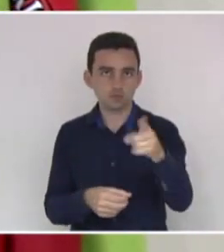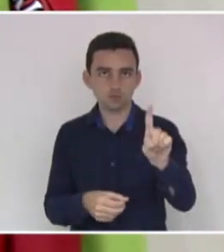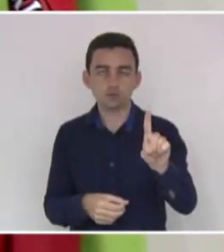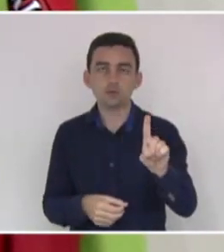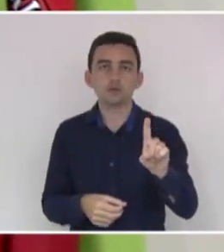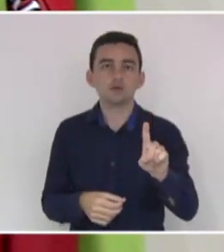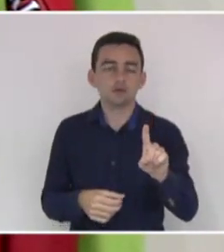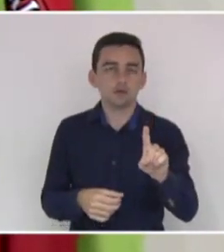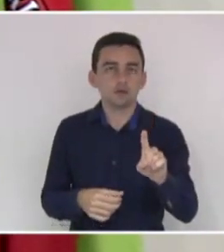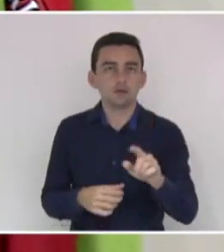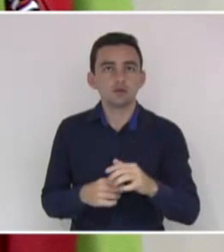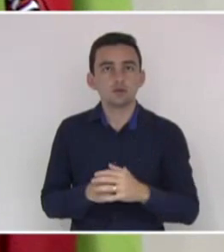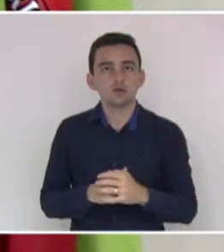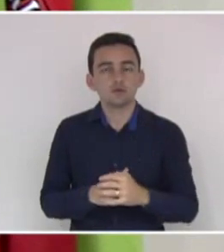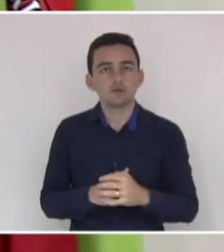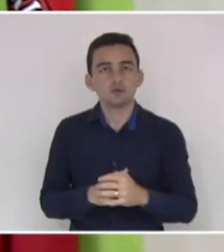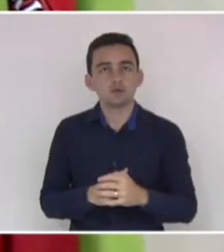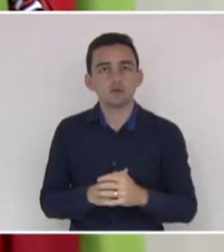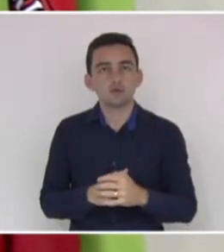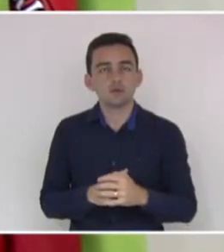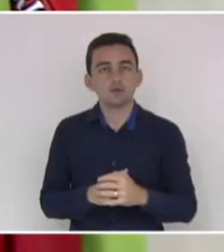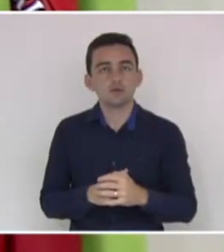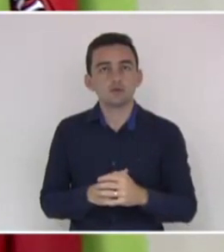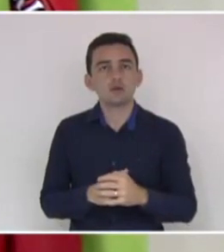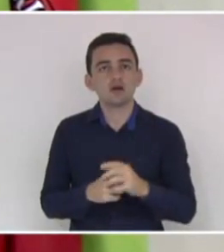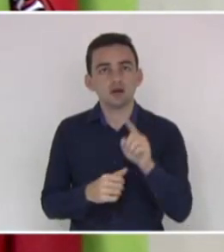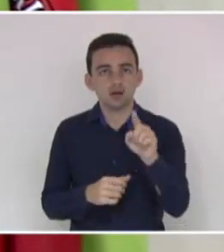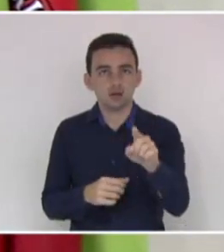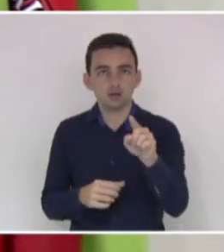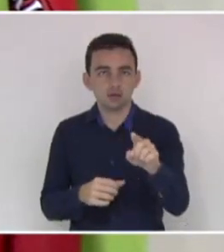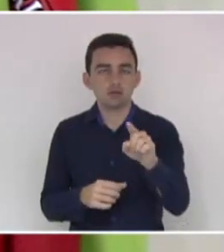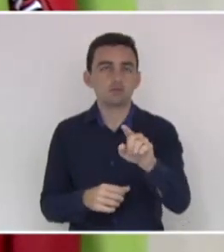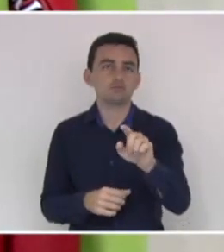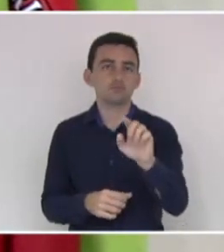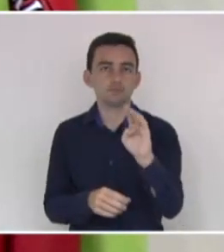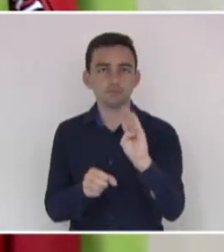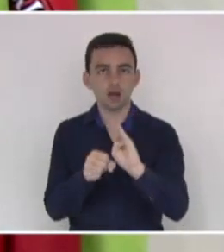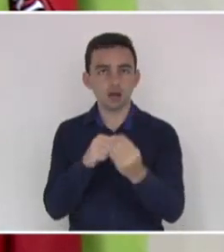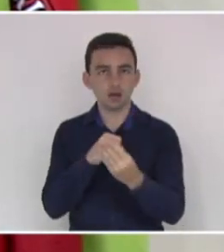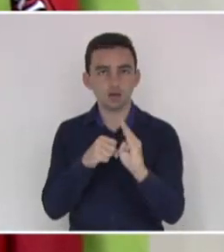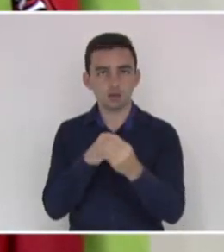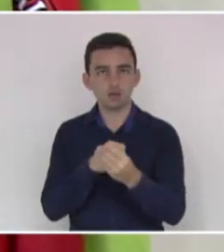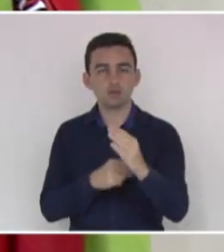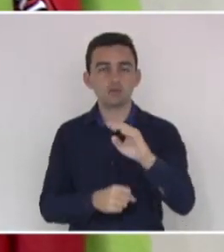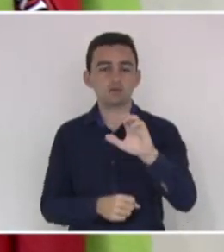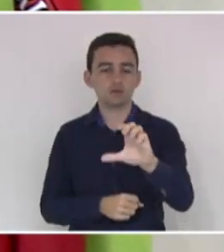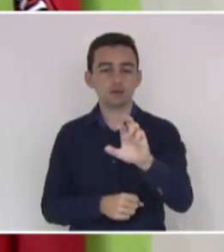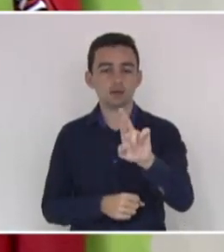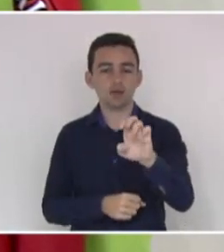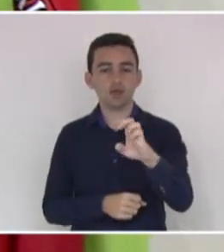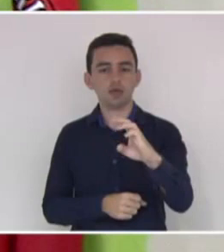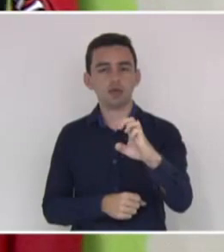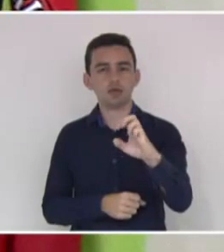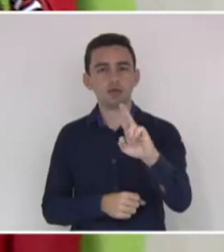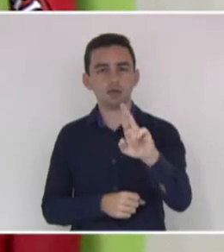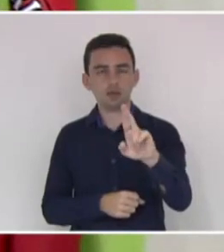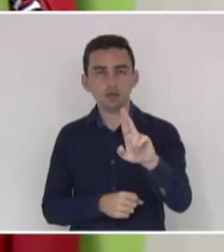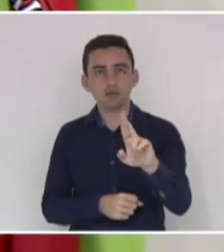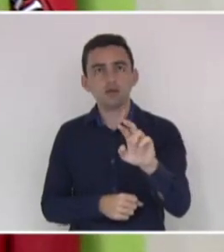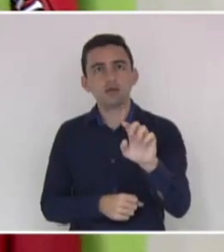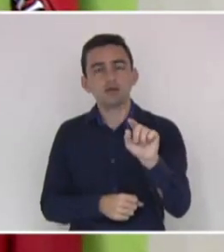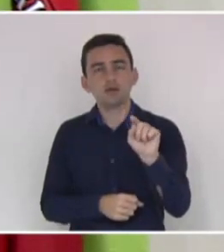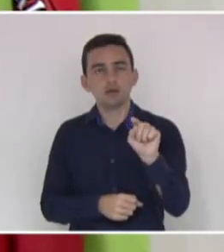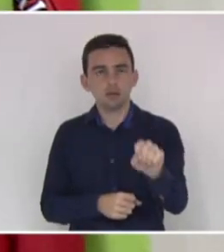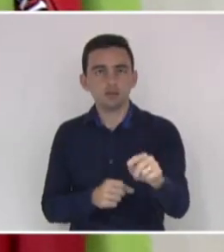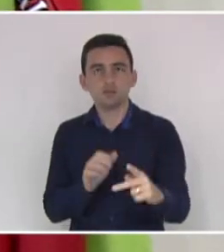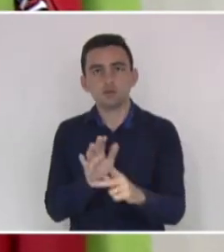Cracker é um bairro que fica à proximidade da rodovia SC-410, que liga Tijucas